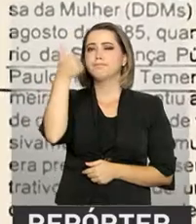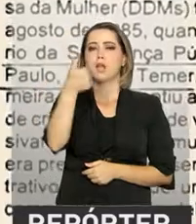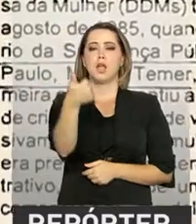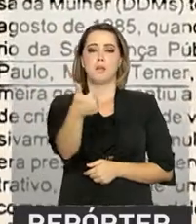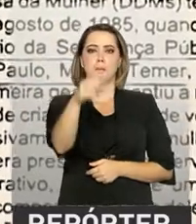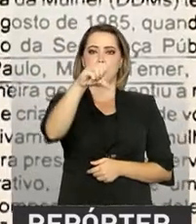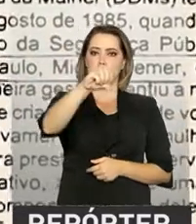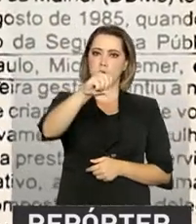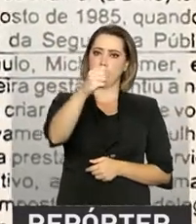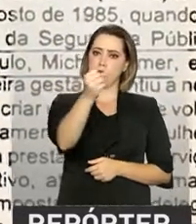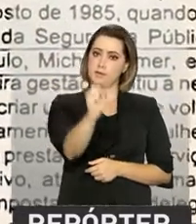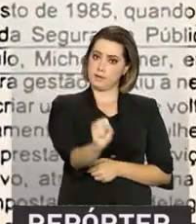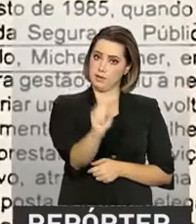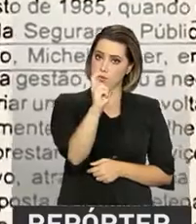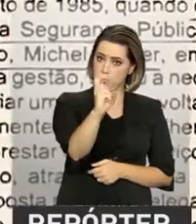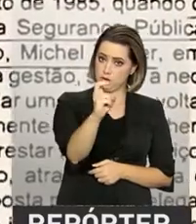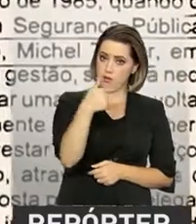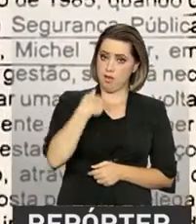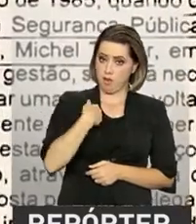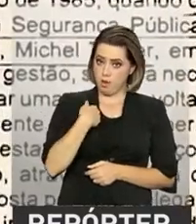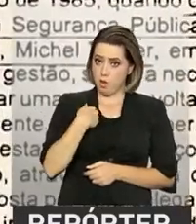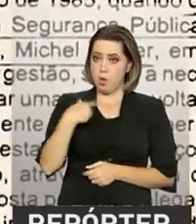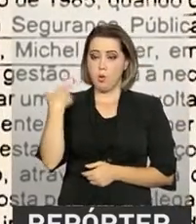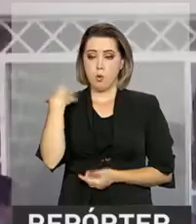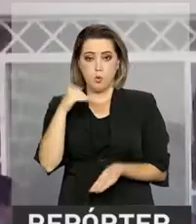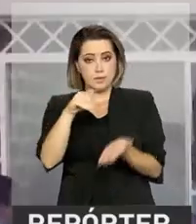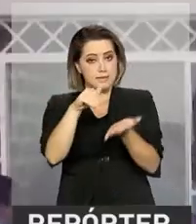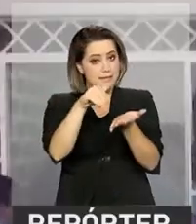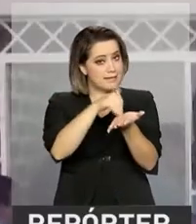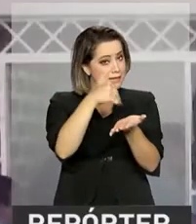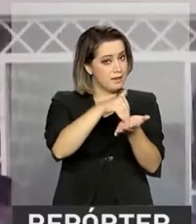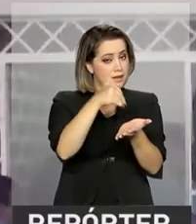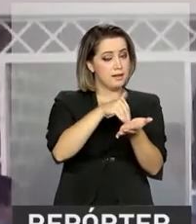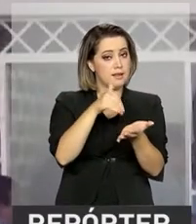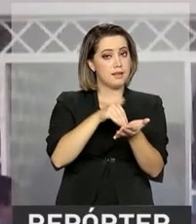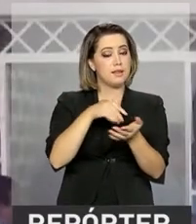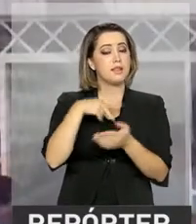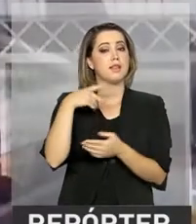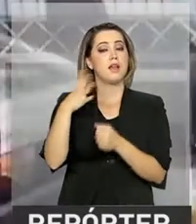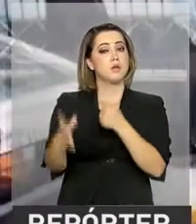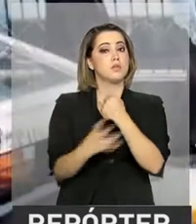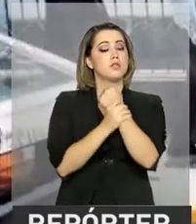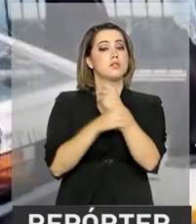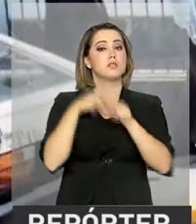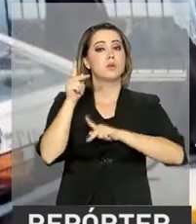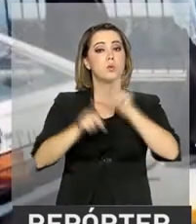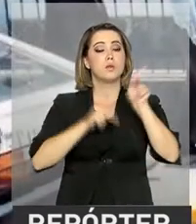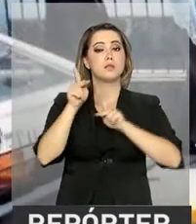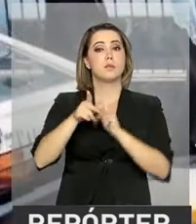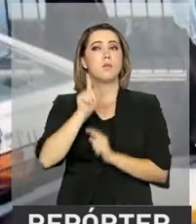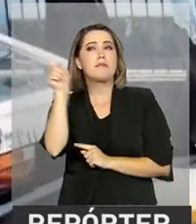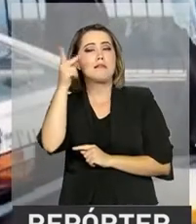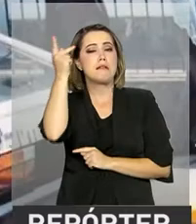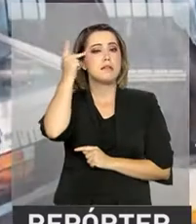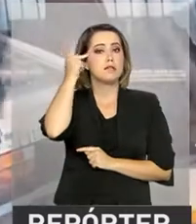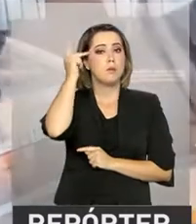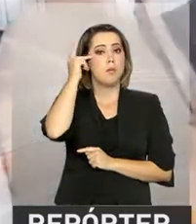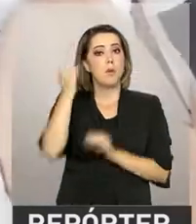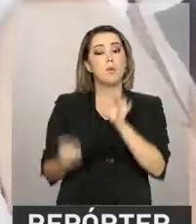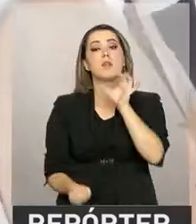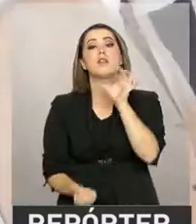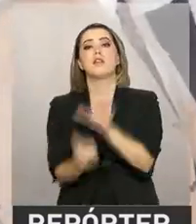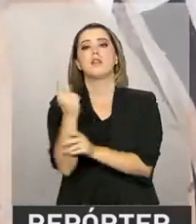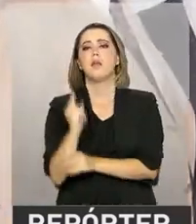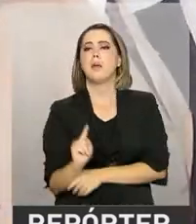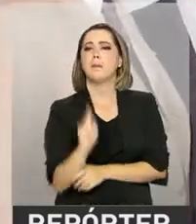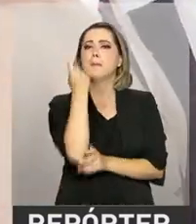1985, eu, secretário da Segurança Pública em São Paulo, eu criei a primeira delegacia de defesa da mulher, que depois teve uma